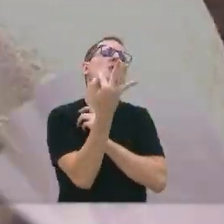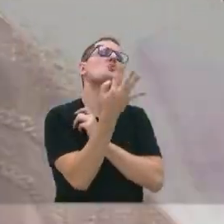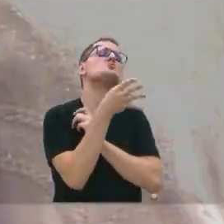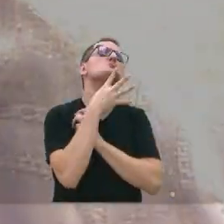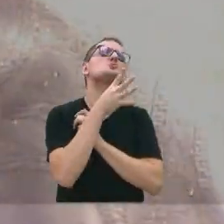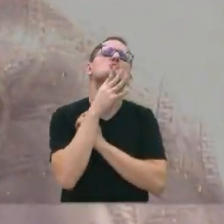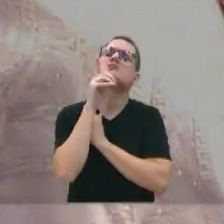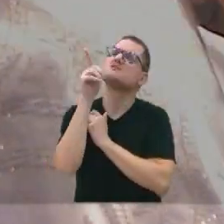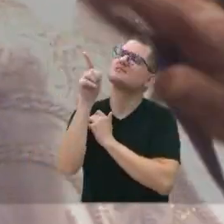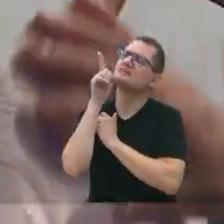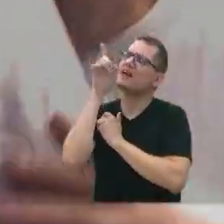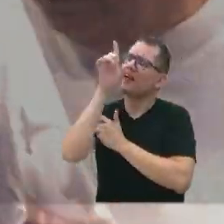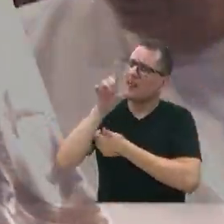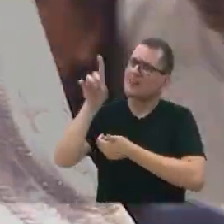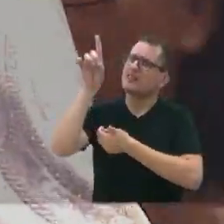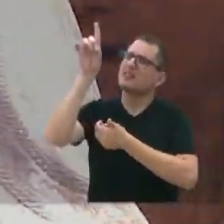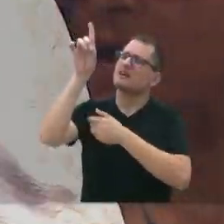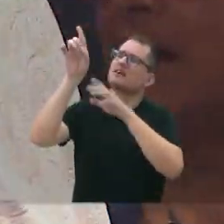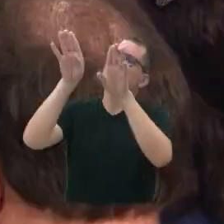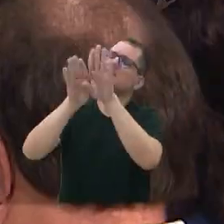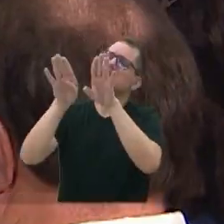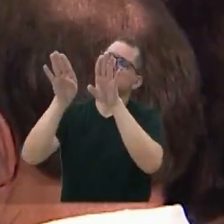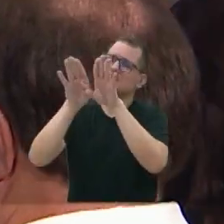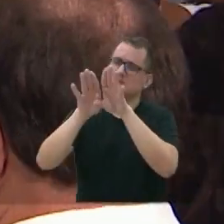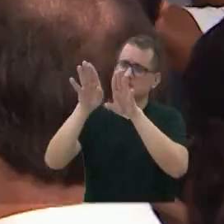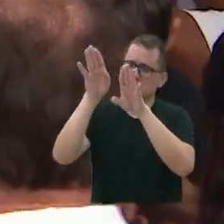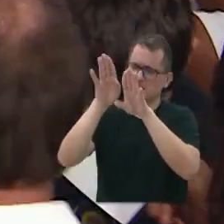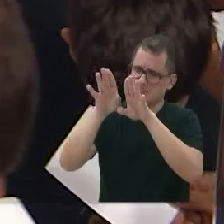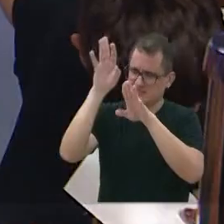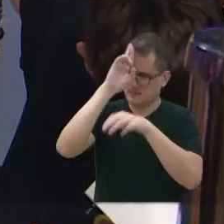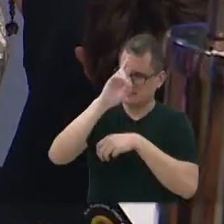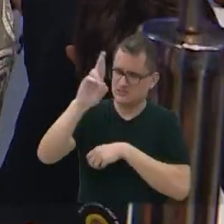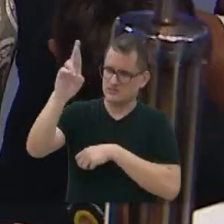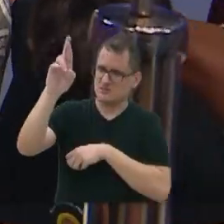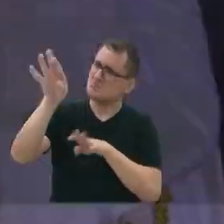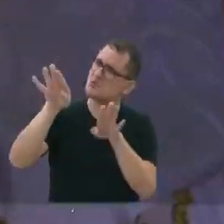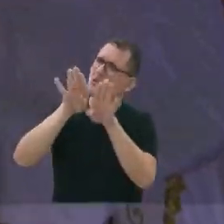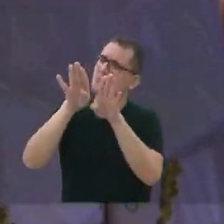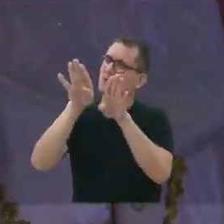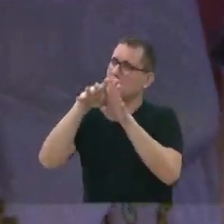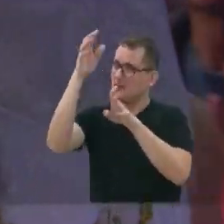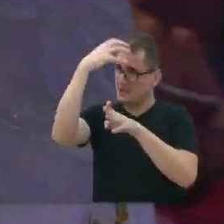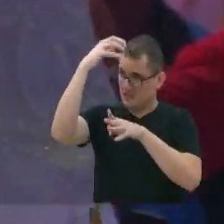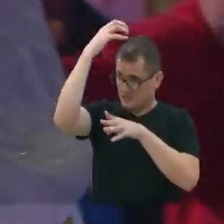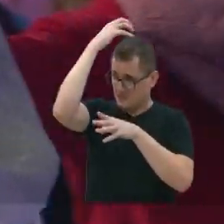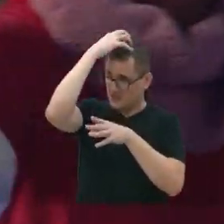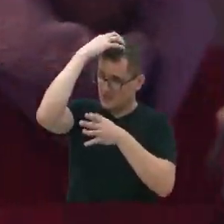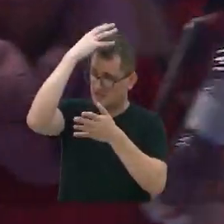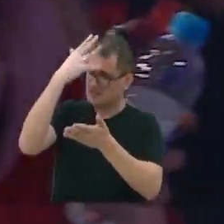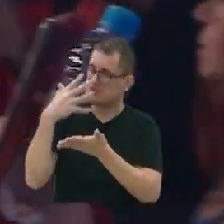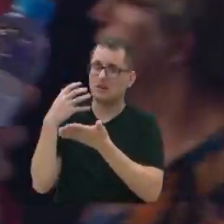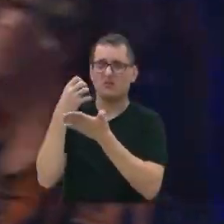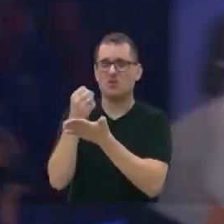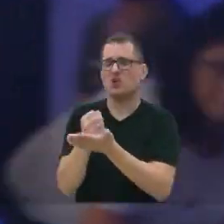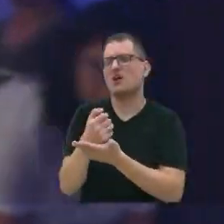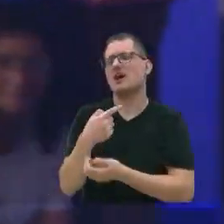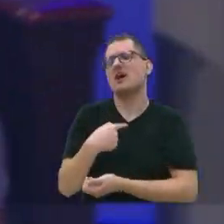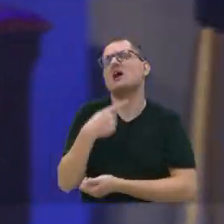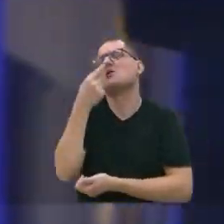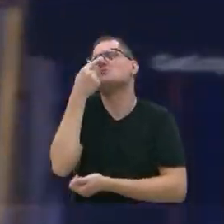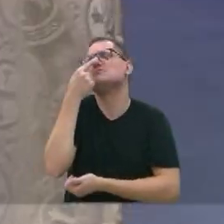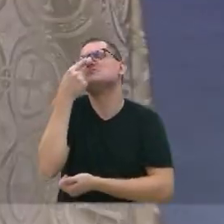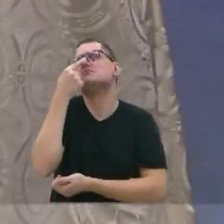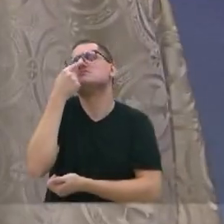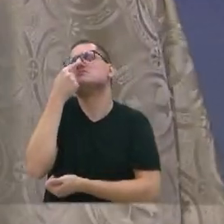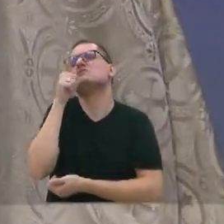Senhor. Te chamam de rei, eu me atrevo a te chamar